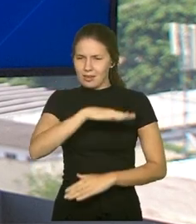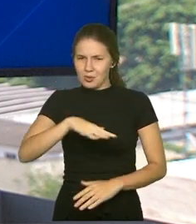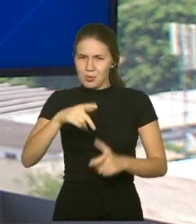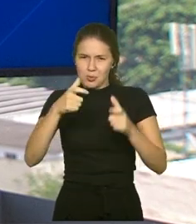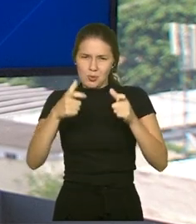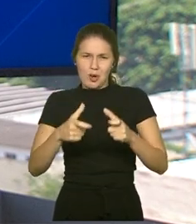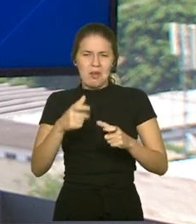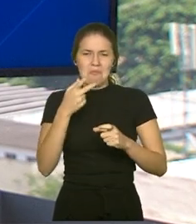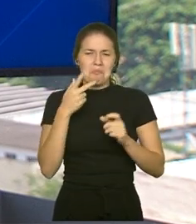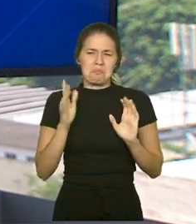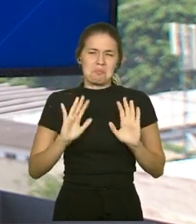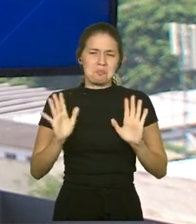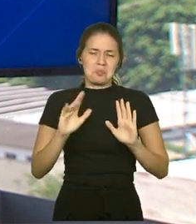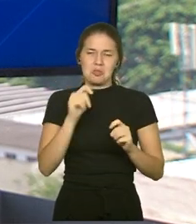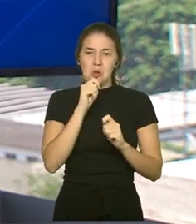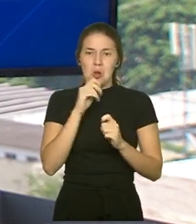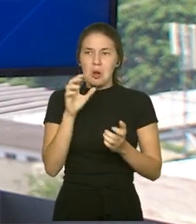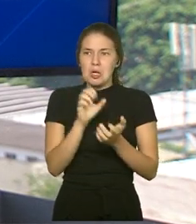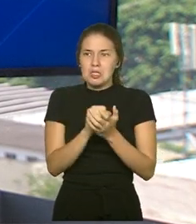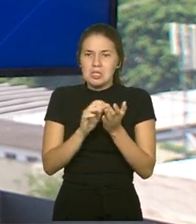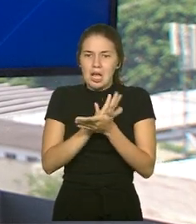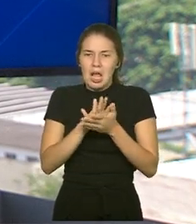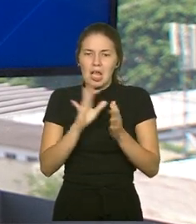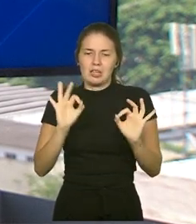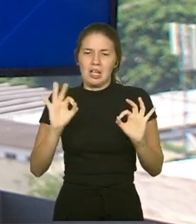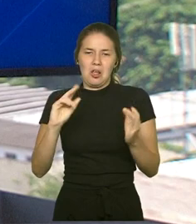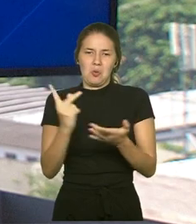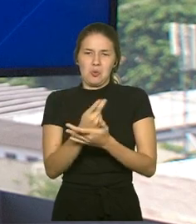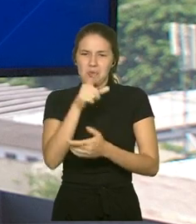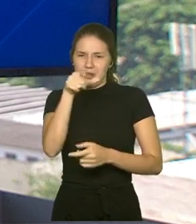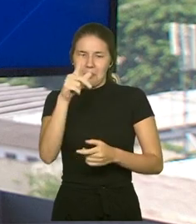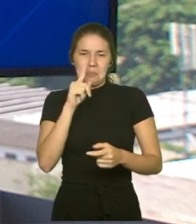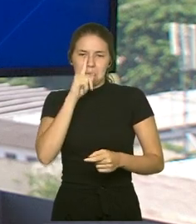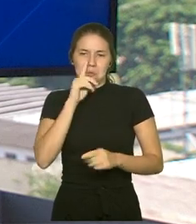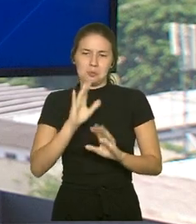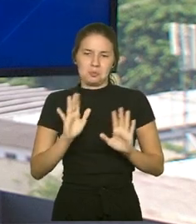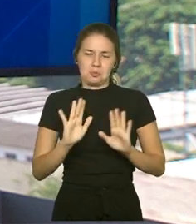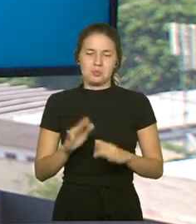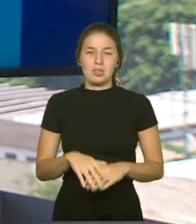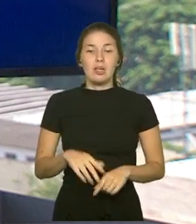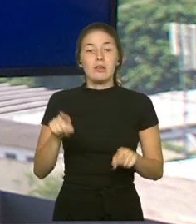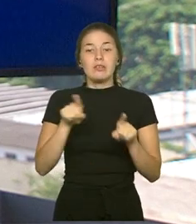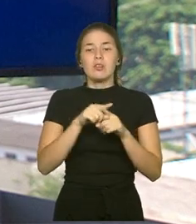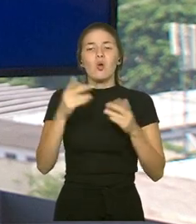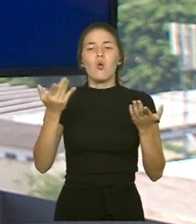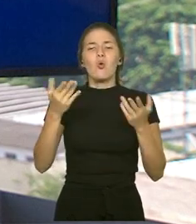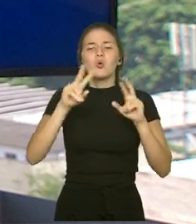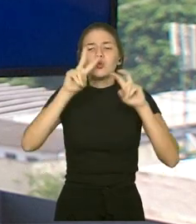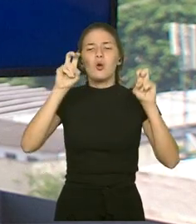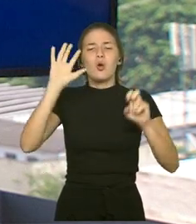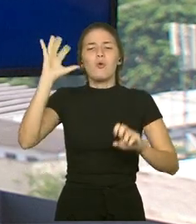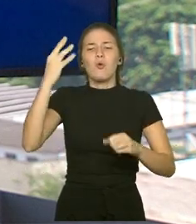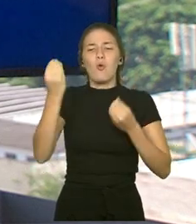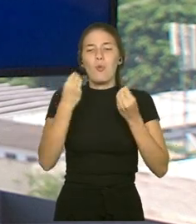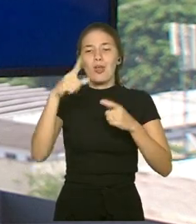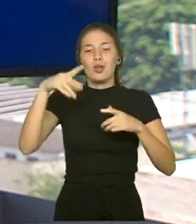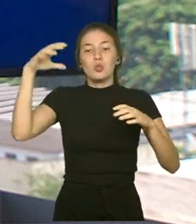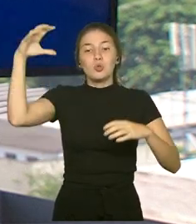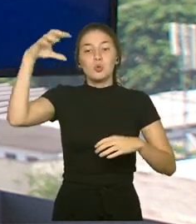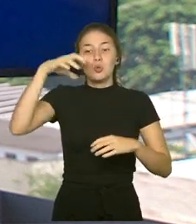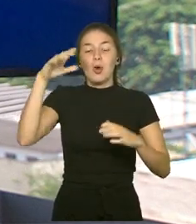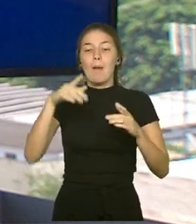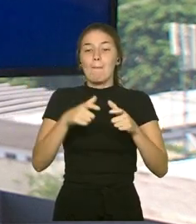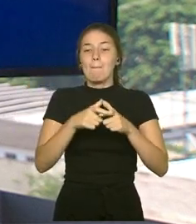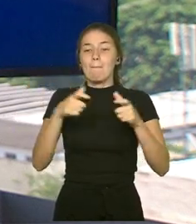local não houve registros de ocorrência devido ao fenômeno e olha a previsão para hoje é de chuva em grande